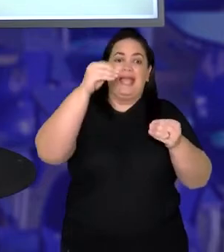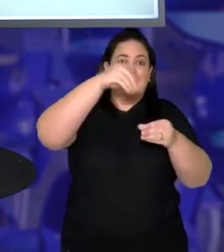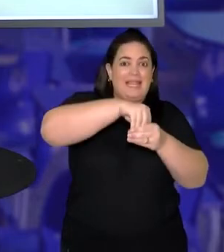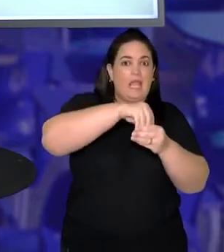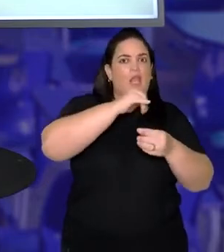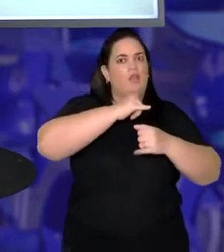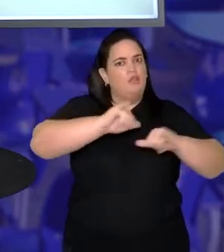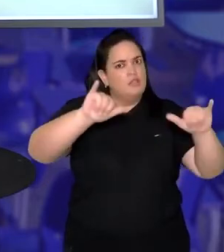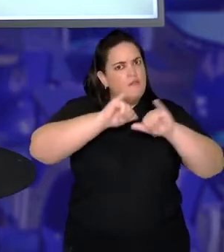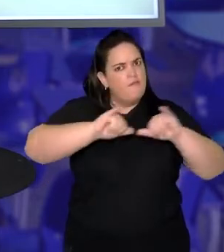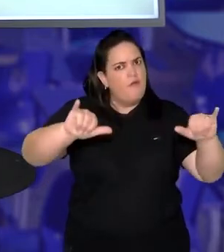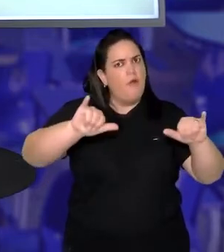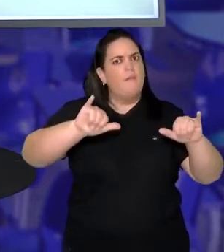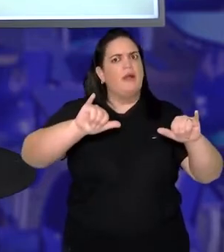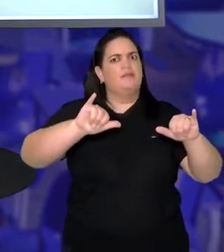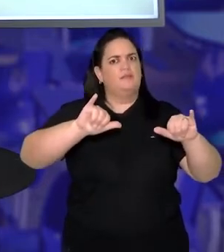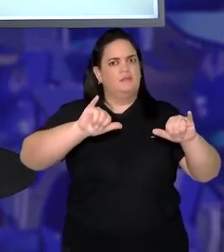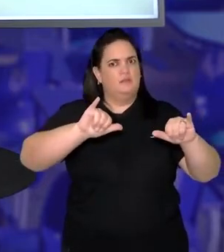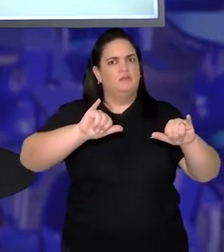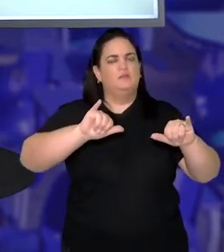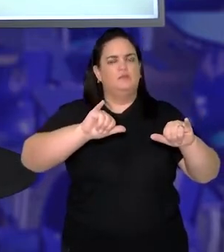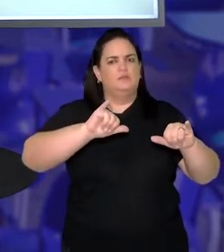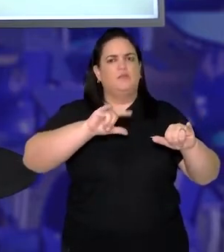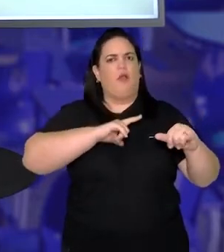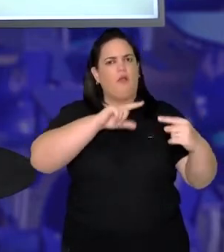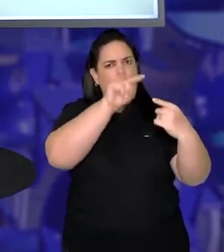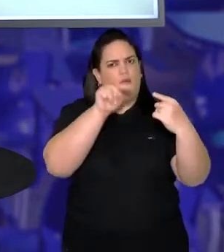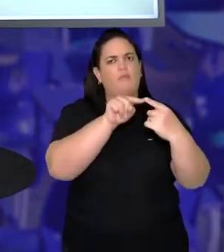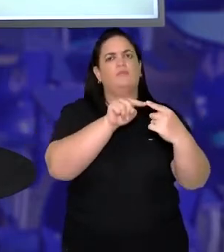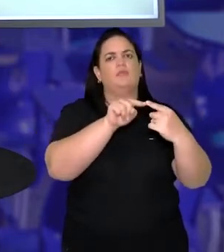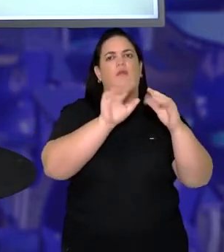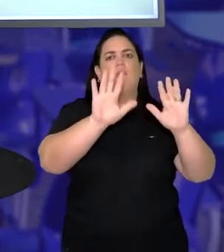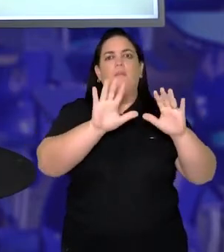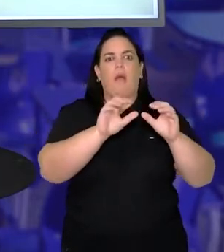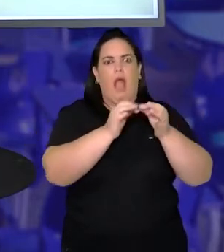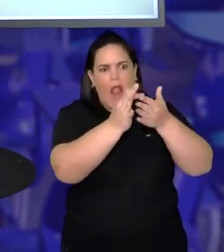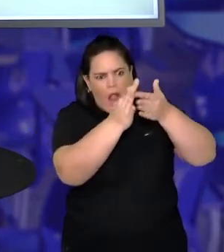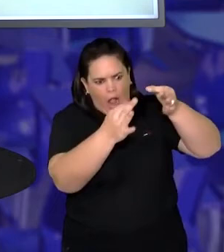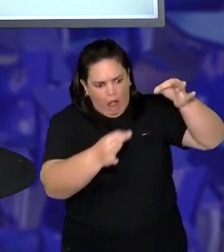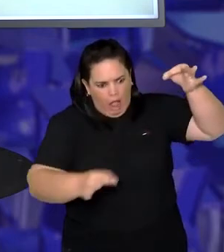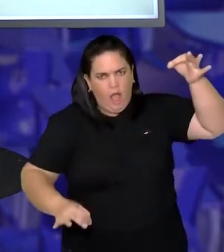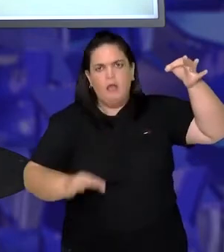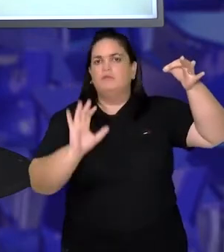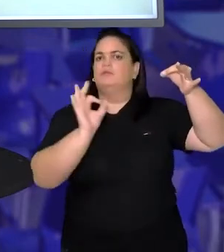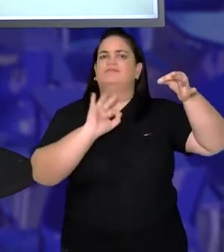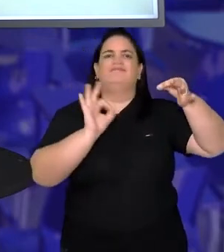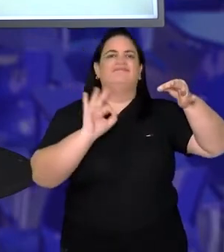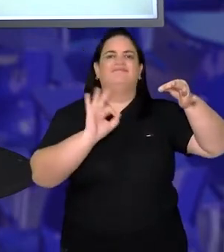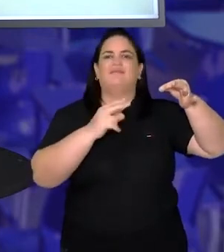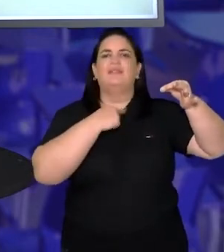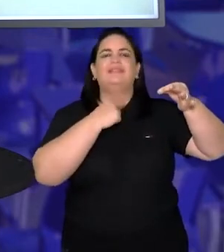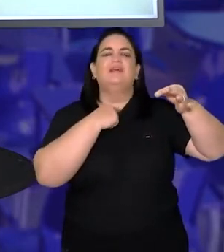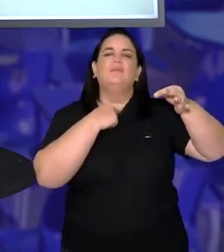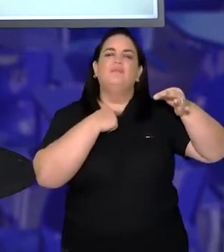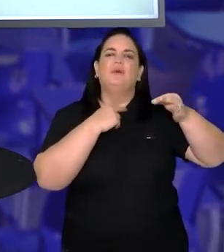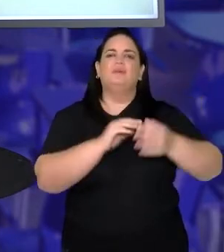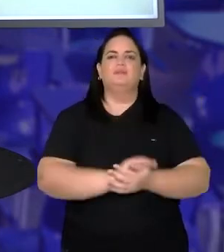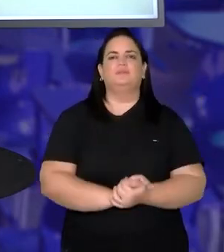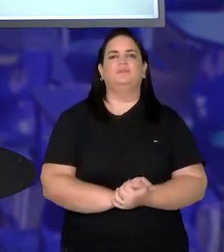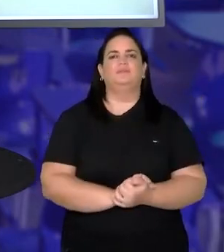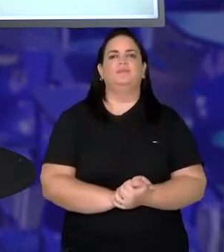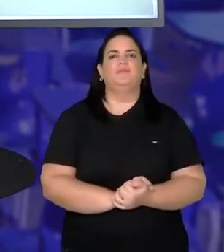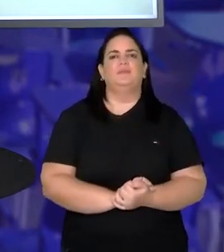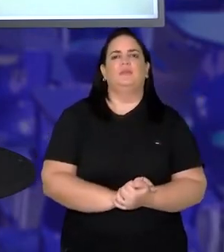As informações têm que ser essenciais, elas precisam atingir o objetivo, só que elas não podem ser muito extensas, porque caso